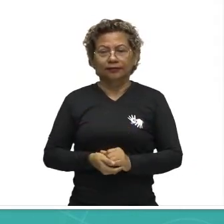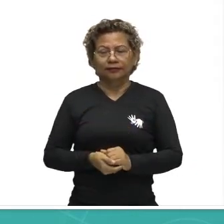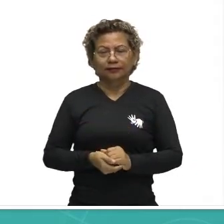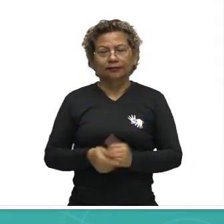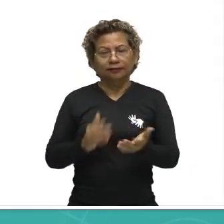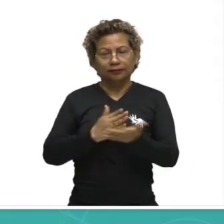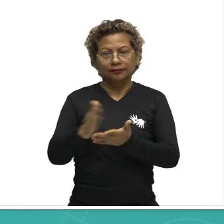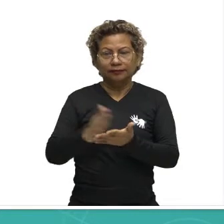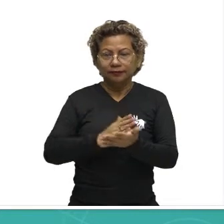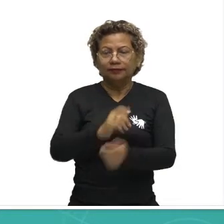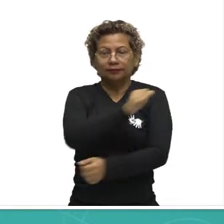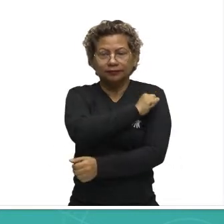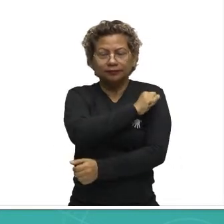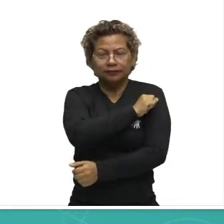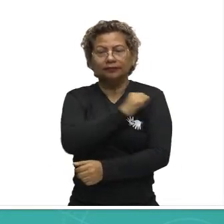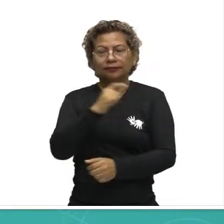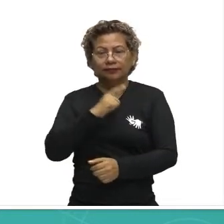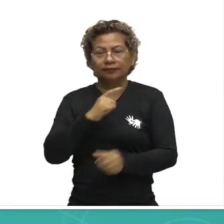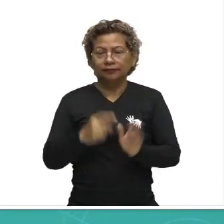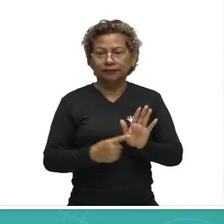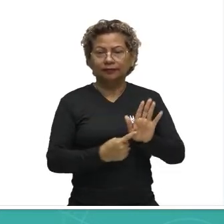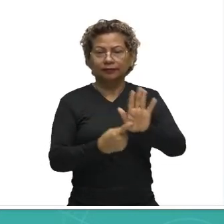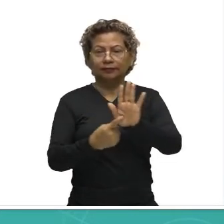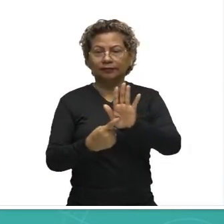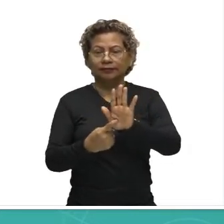alguns alunos estão apresentando a dança aí.